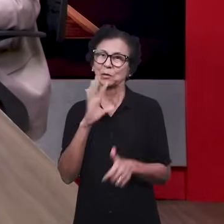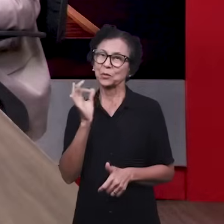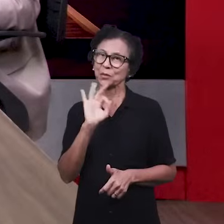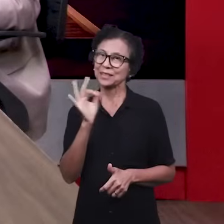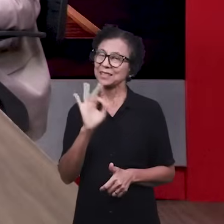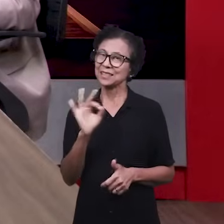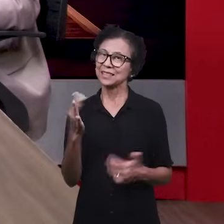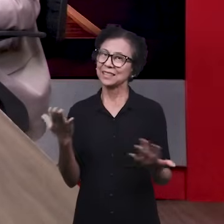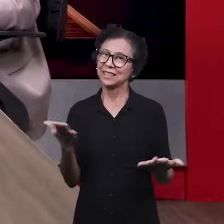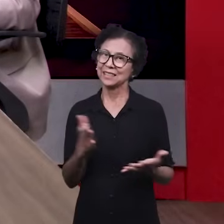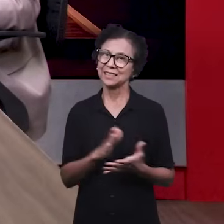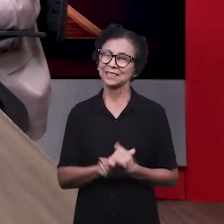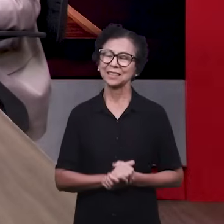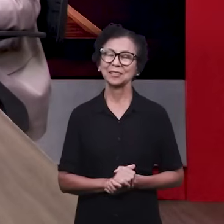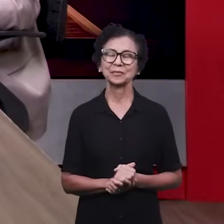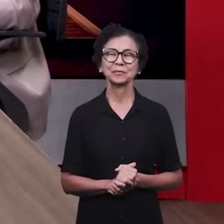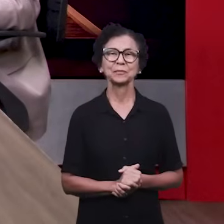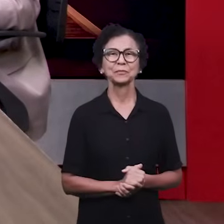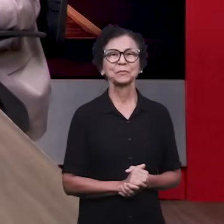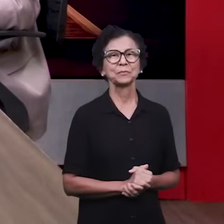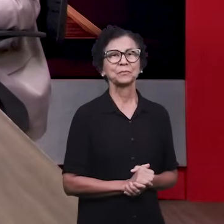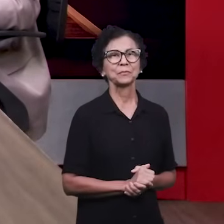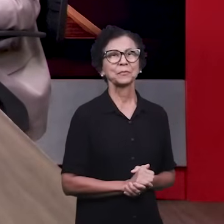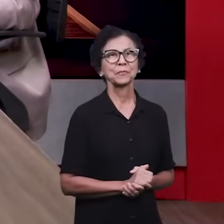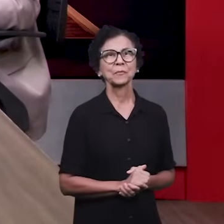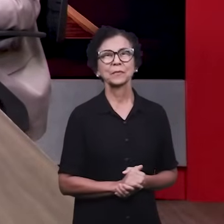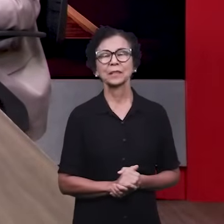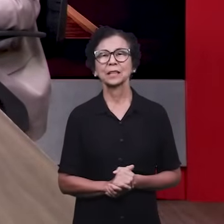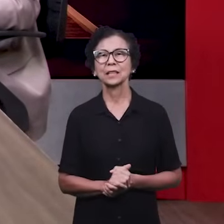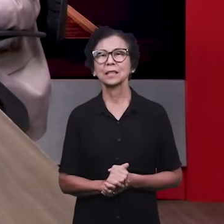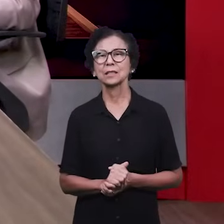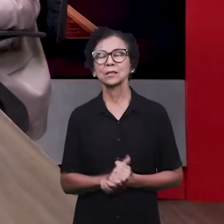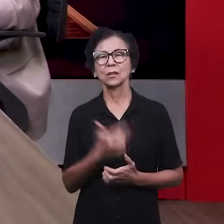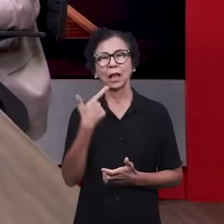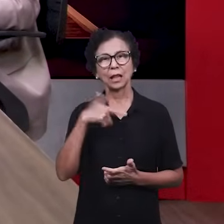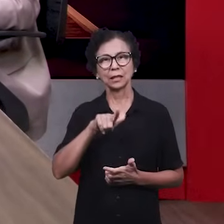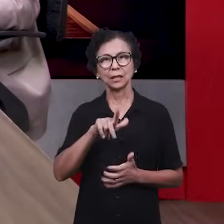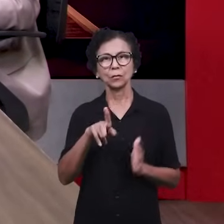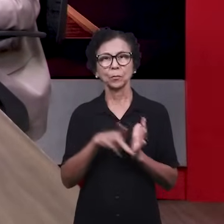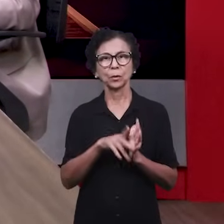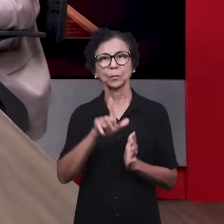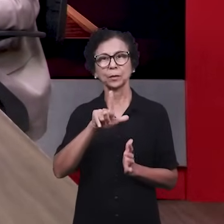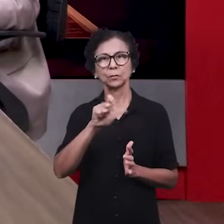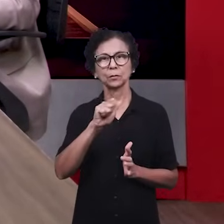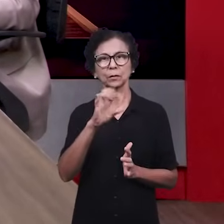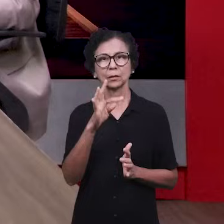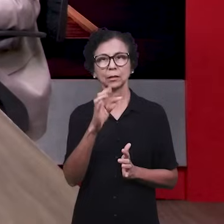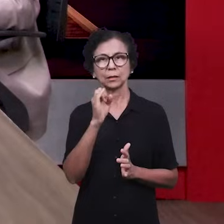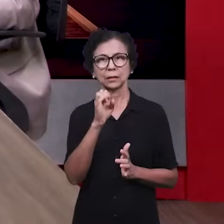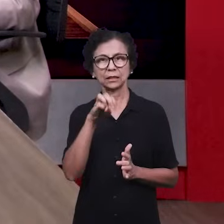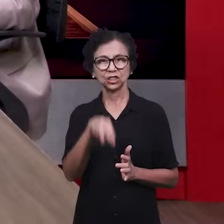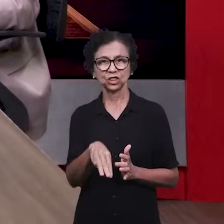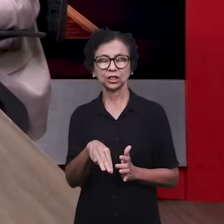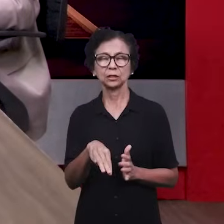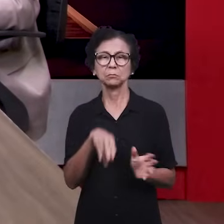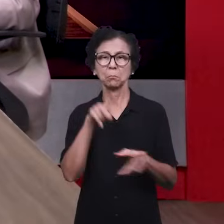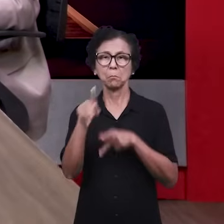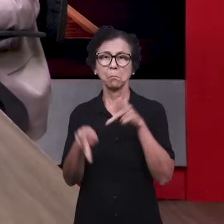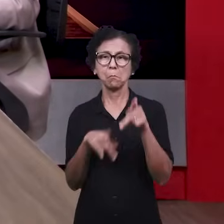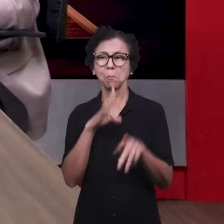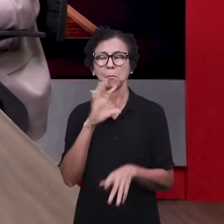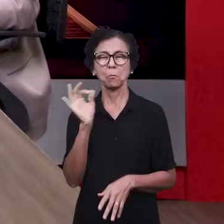dos clérigos, né? Exatamente, só em latim ali. Em latim. A população não tinha nem conhecimento, não sabia nem o que era isso aí. Então,